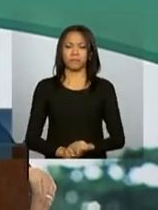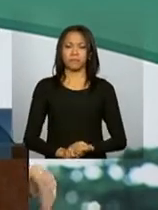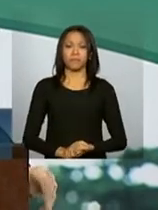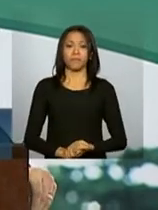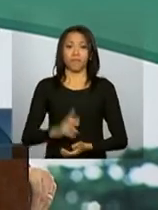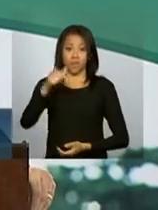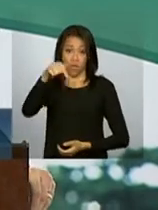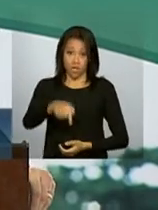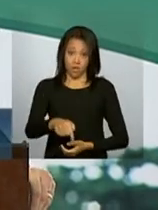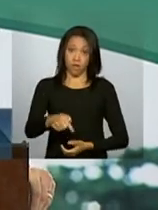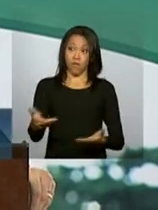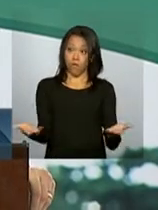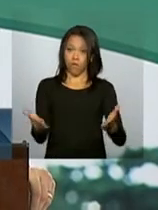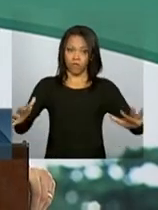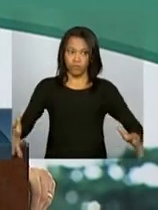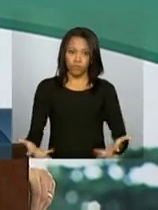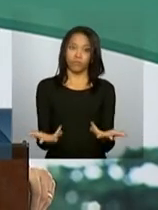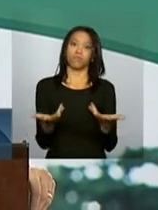esse evento